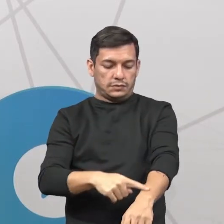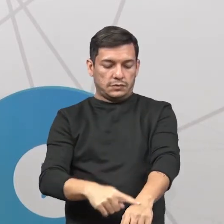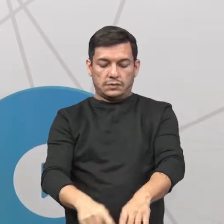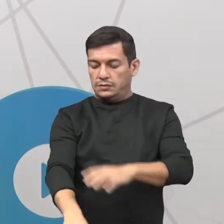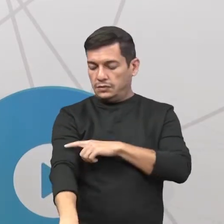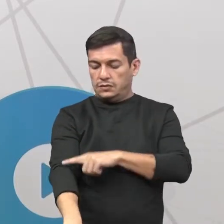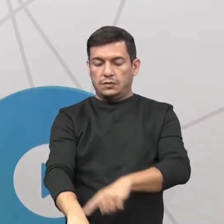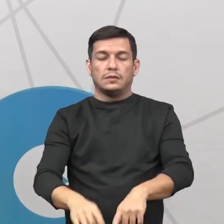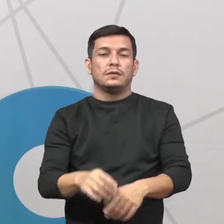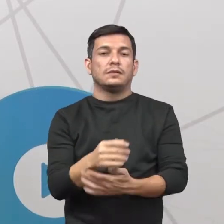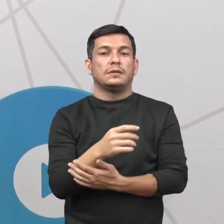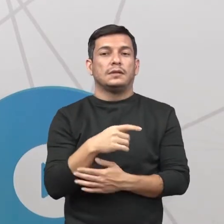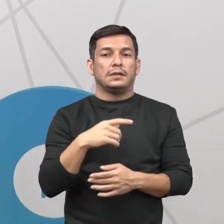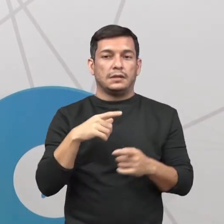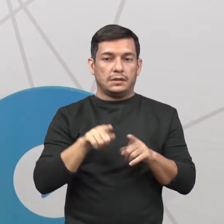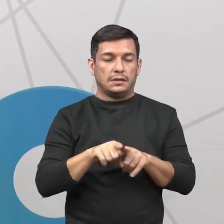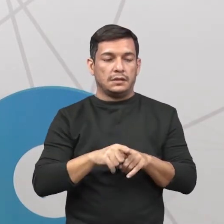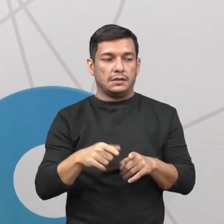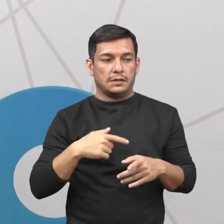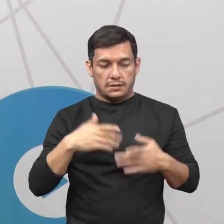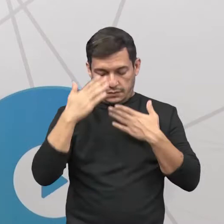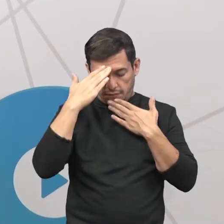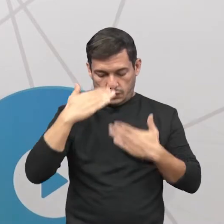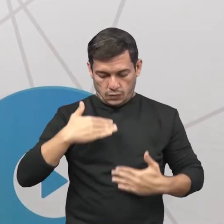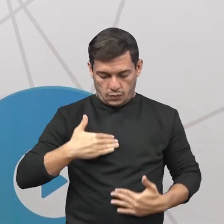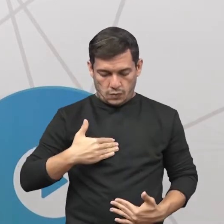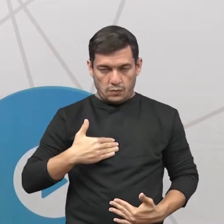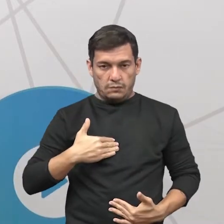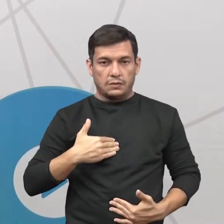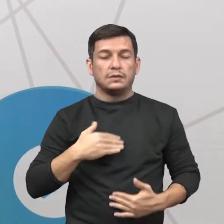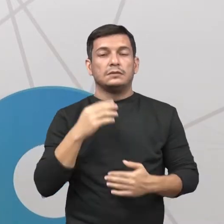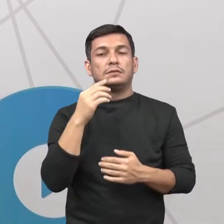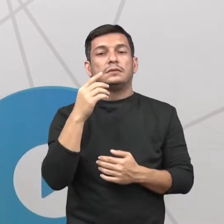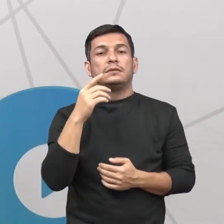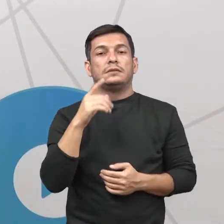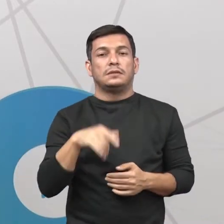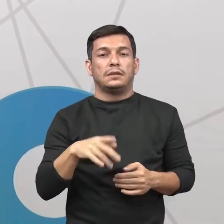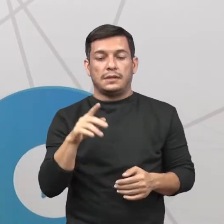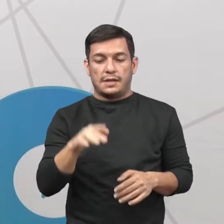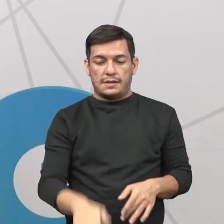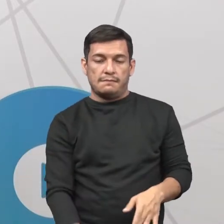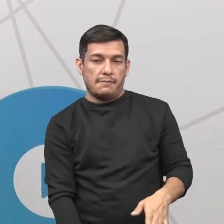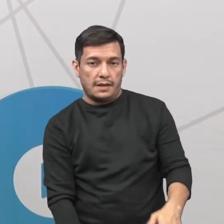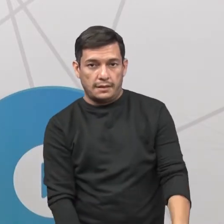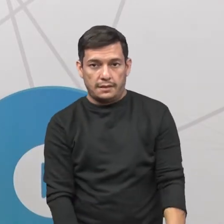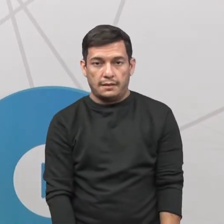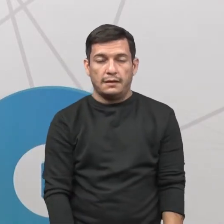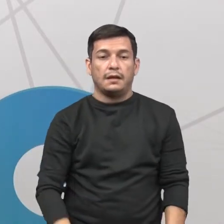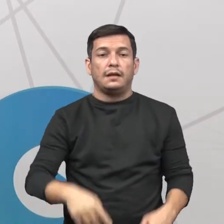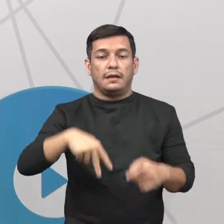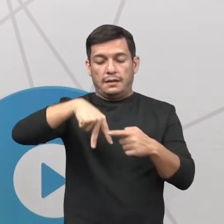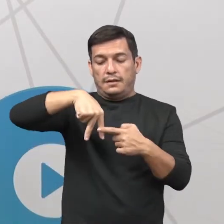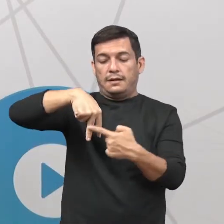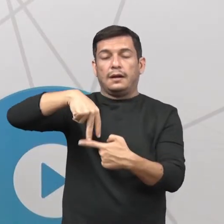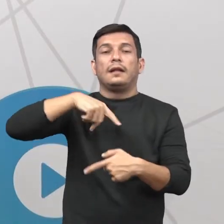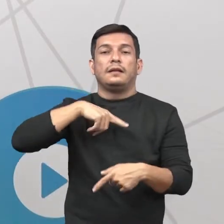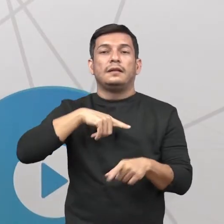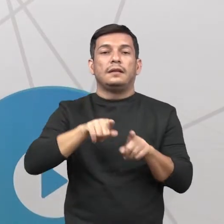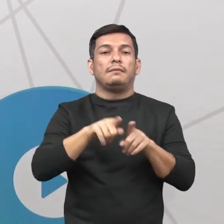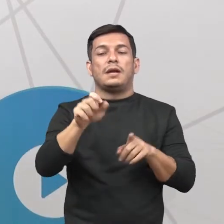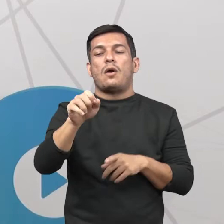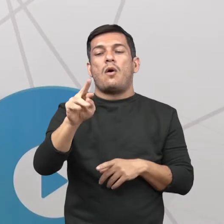nossos braços, descendo pelo nosso corpo. Cada perna nós temos uma aorta